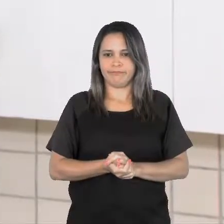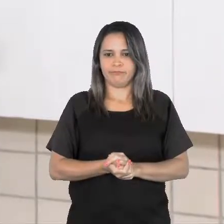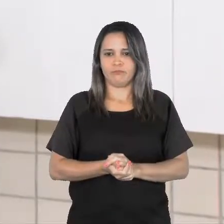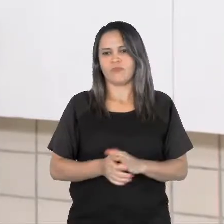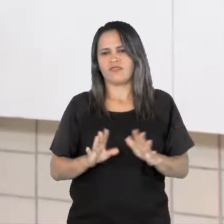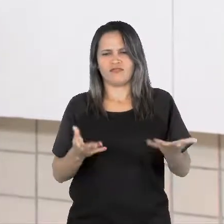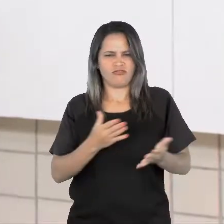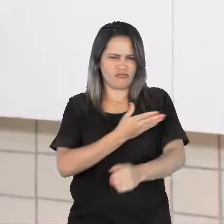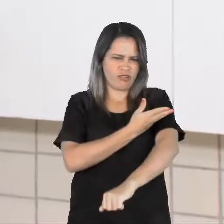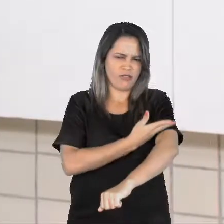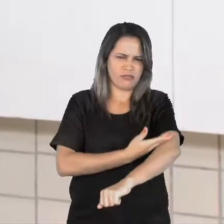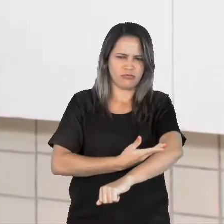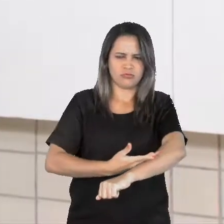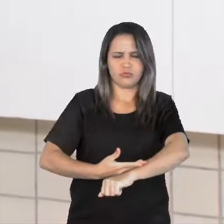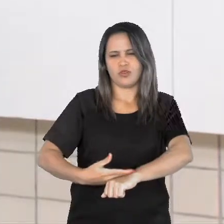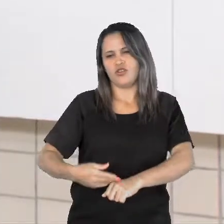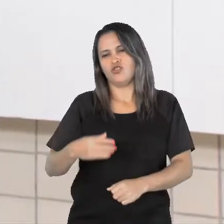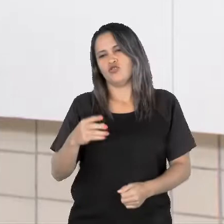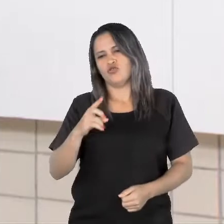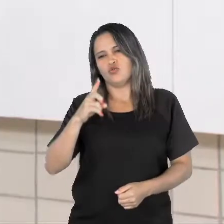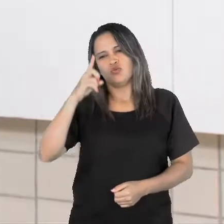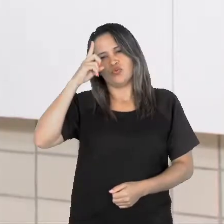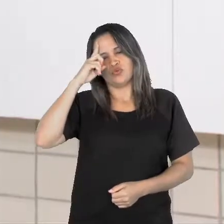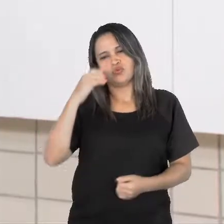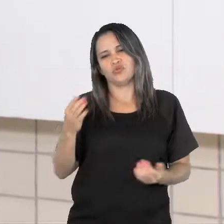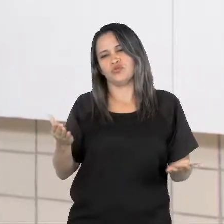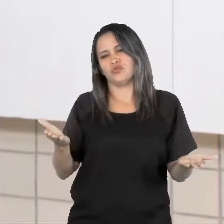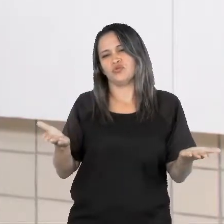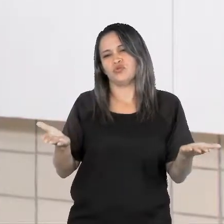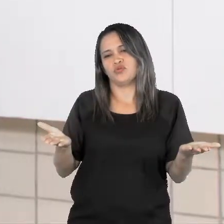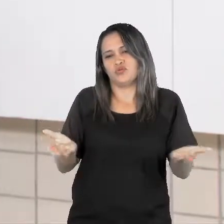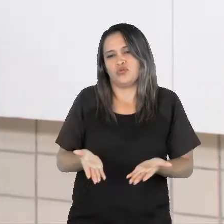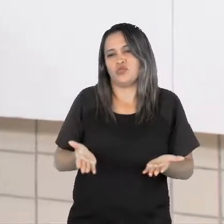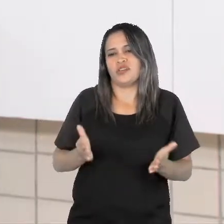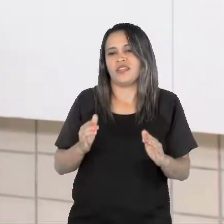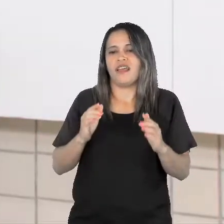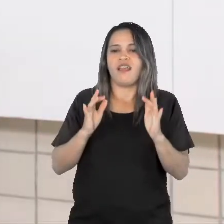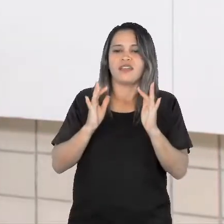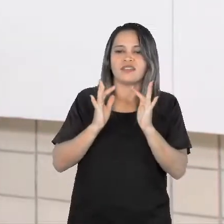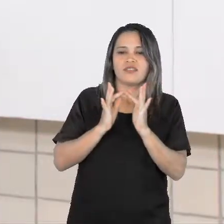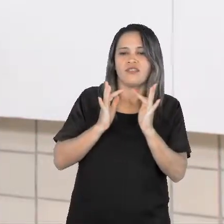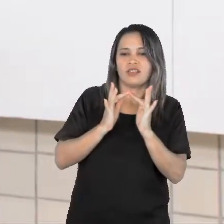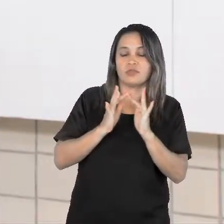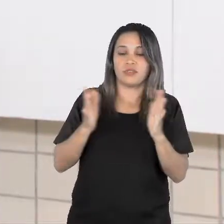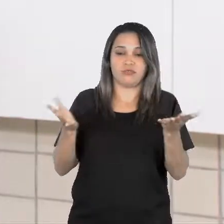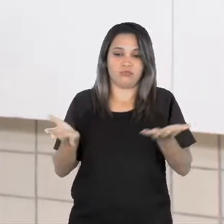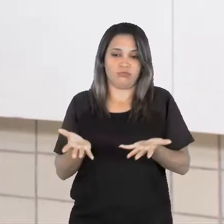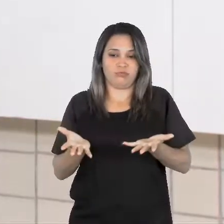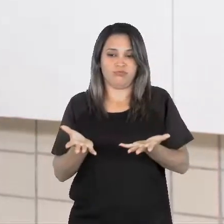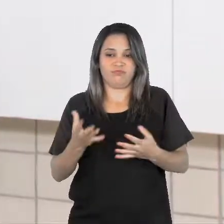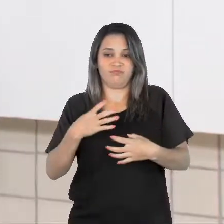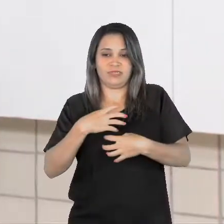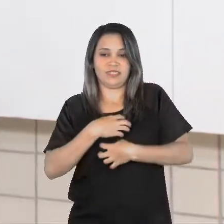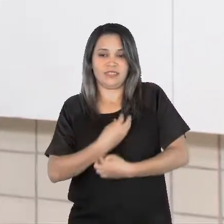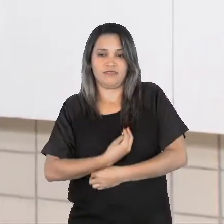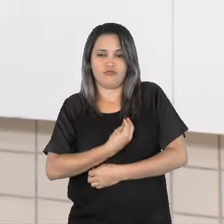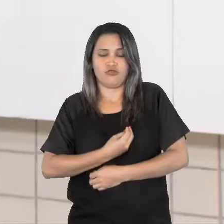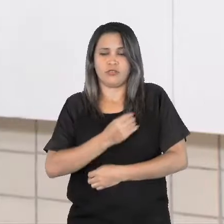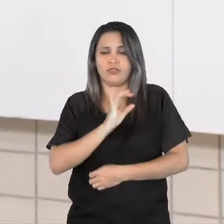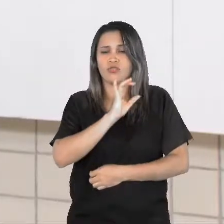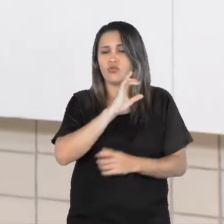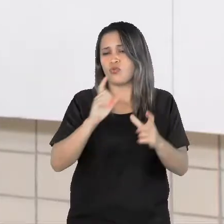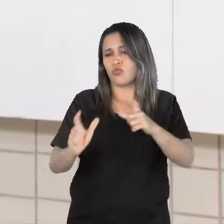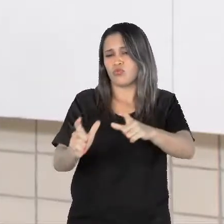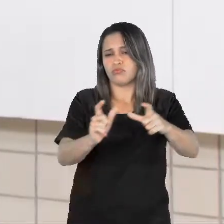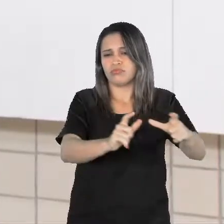acostumados, né? Nos dias de hoje a ter contato, porque hoje, na situação que nós estamos vivendo, todo lugar que a